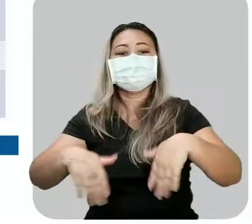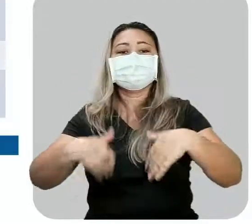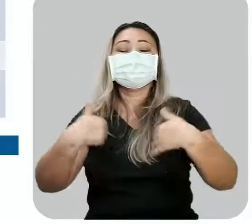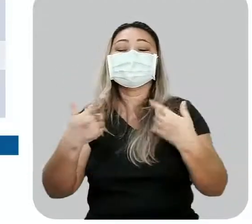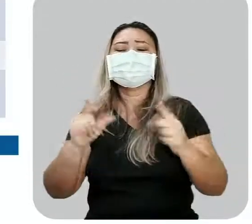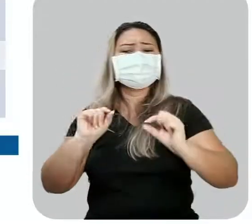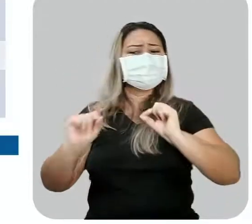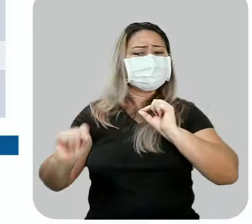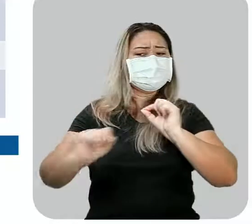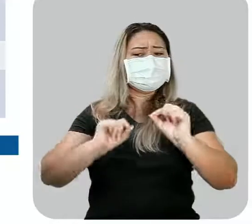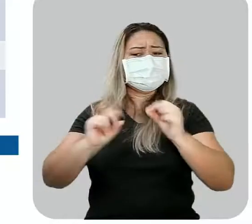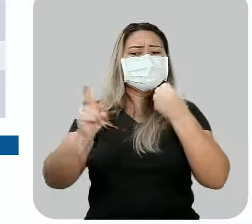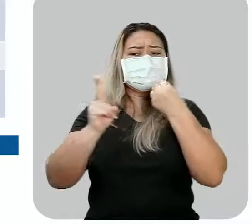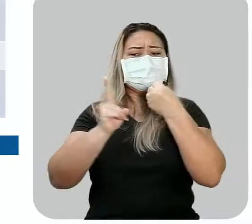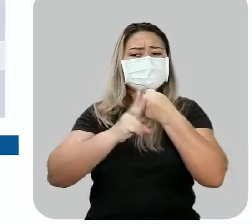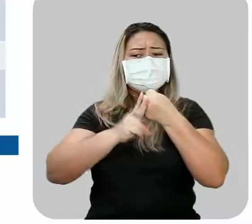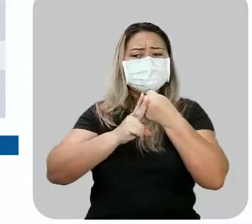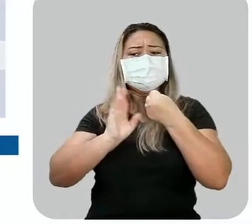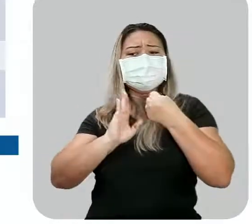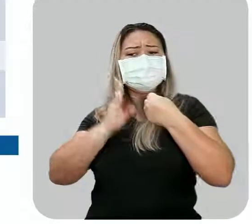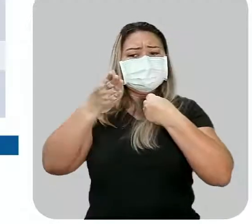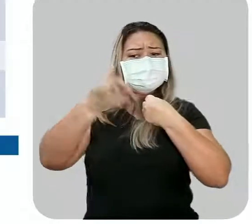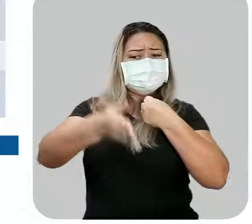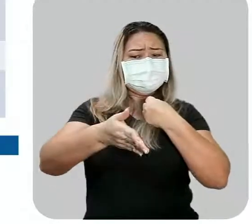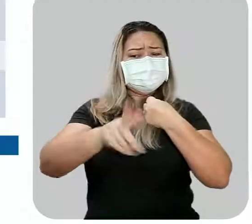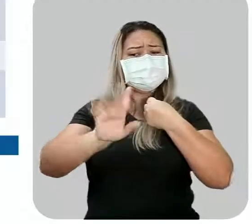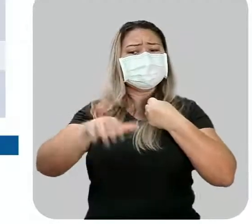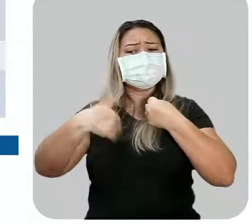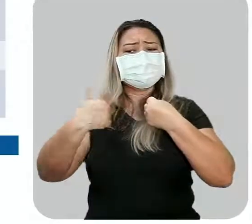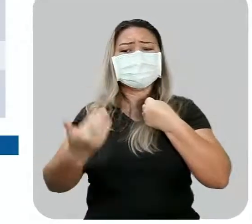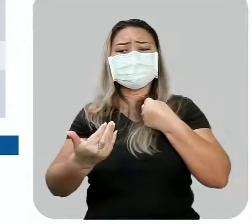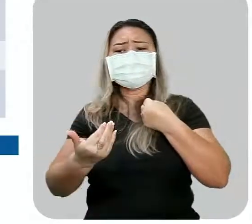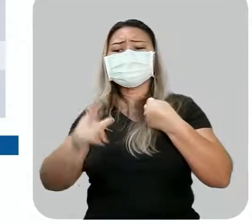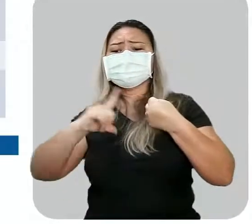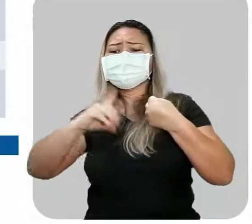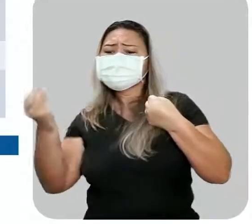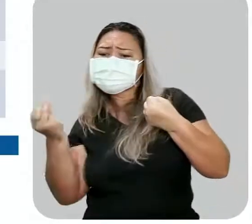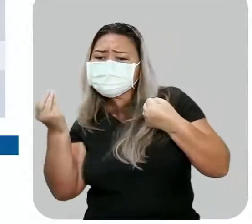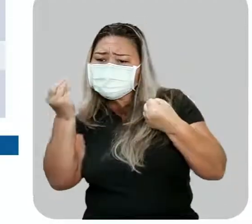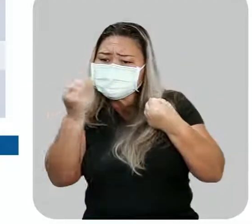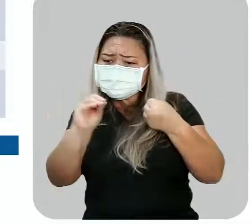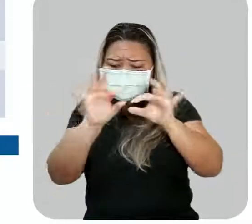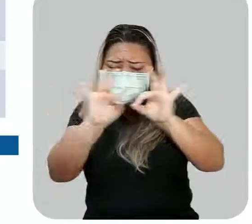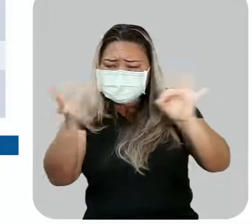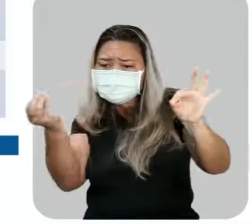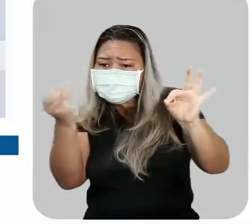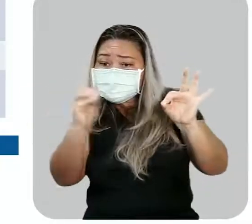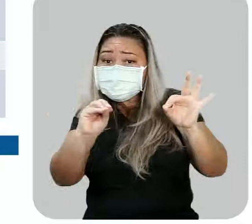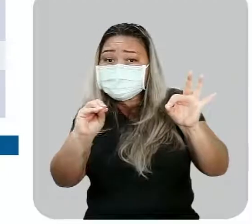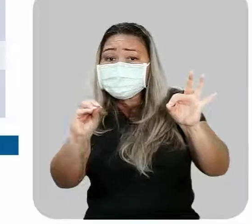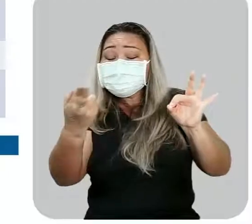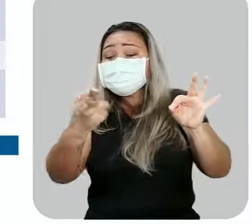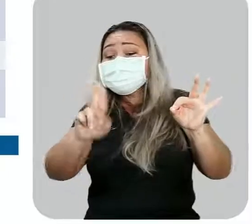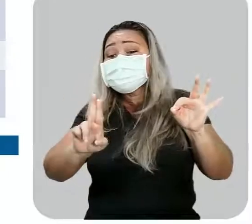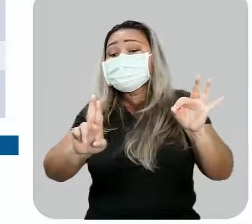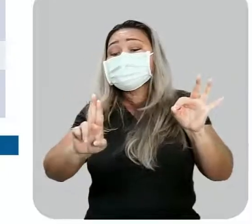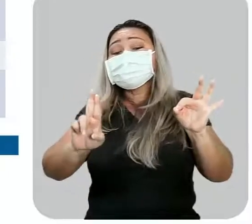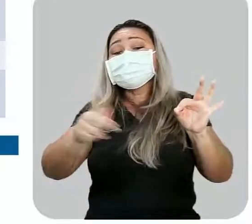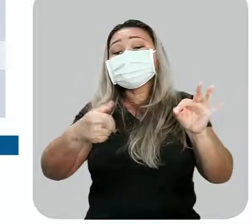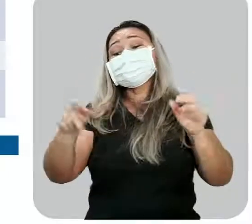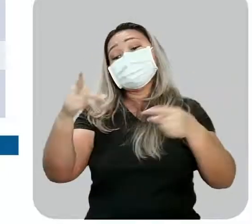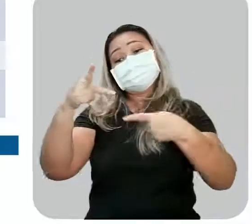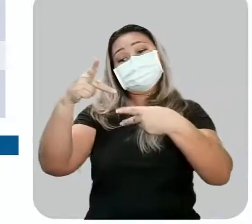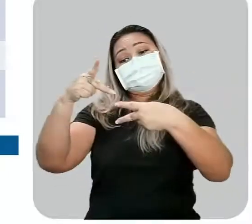O que é um verbo transitivo direto? É aquele que exige um complemento sem usar